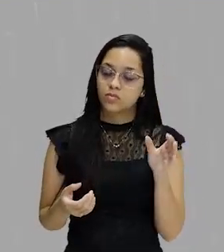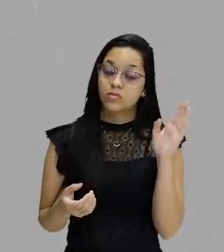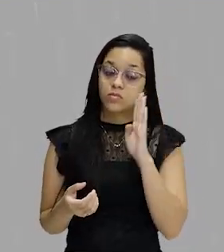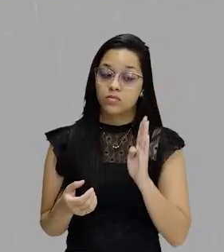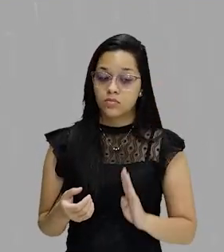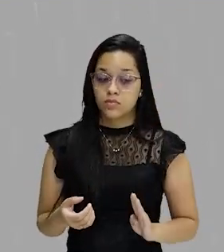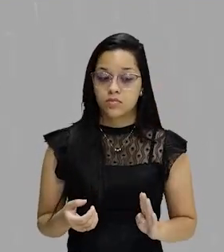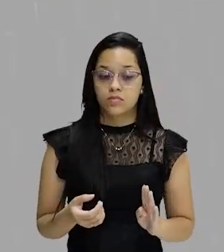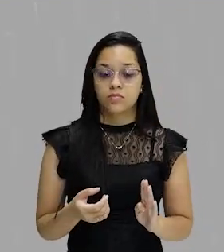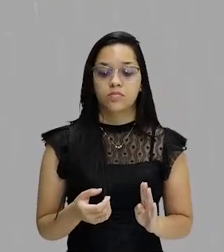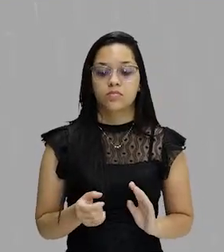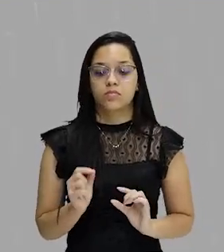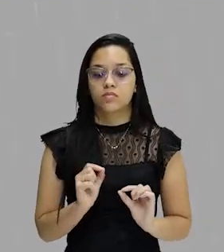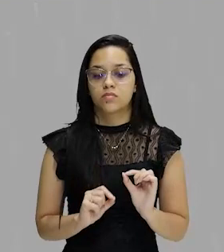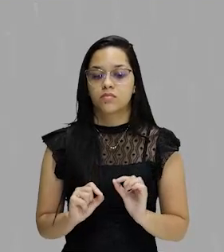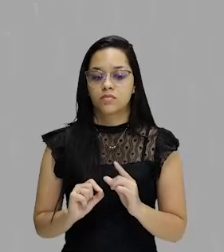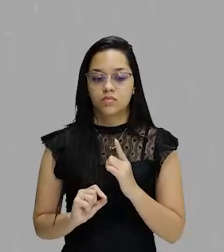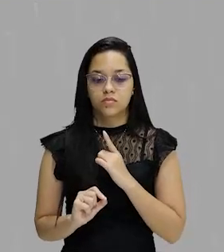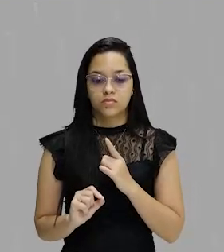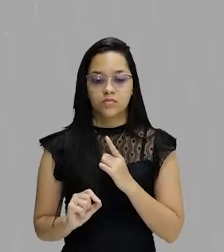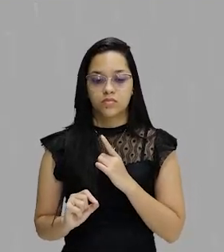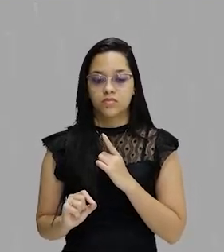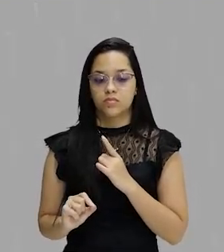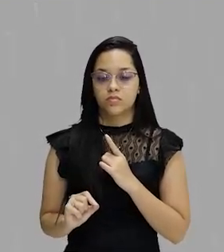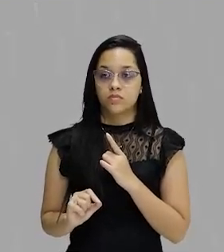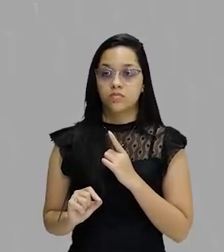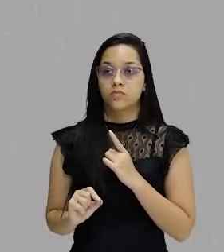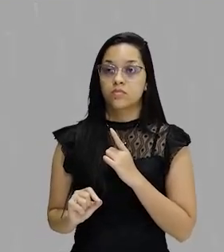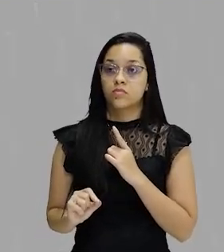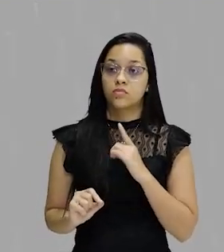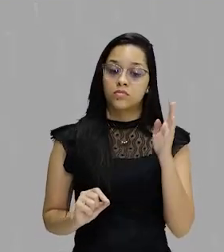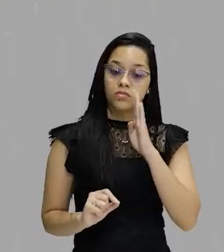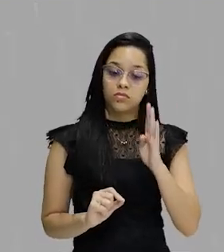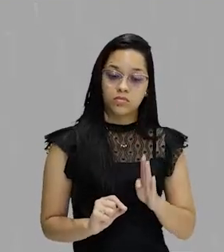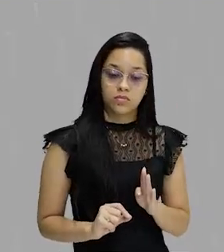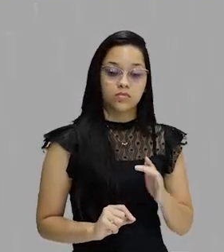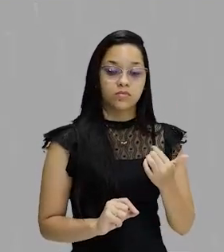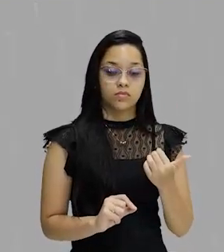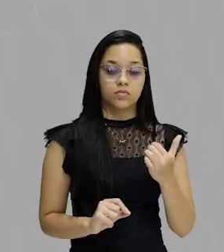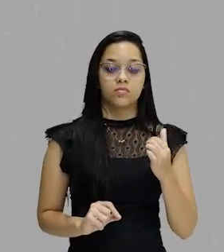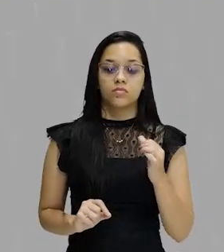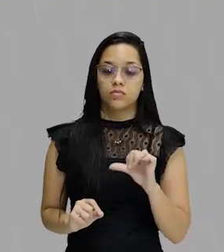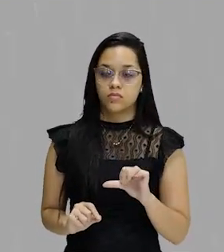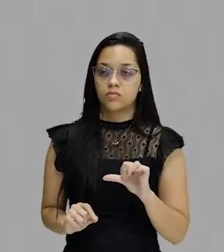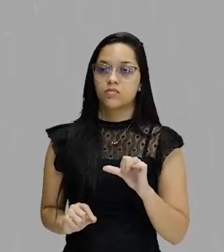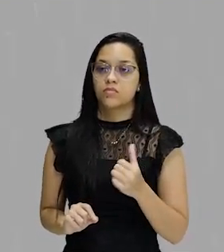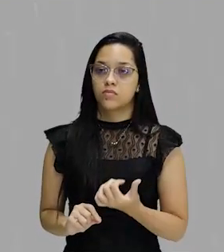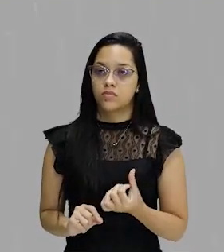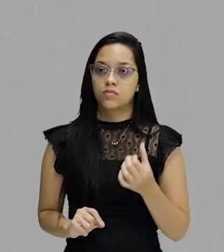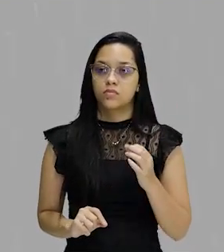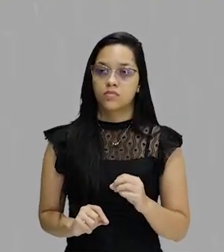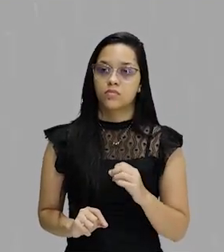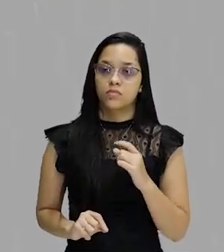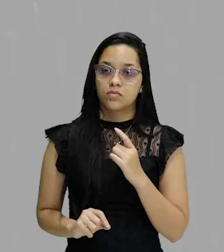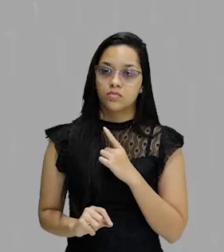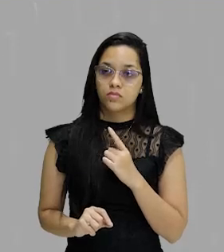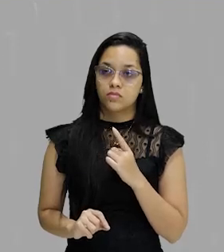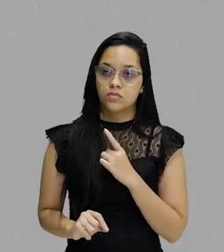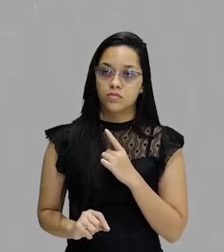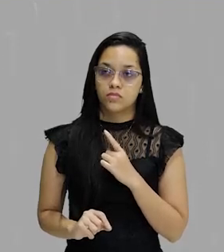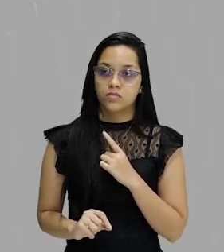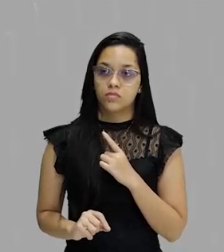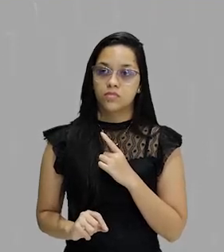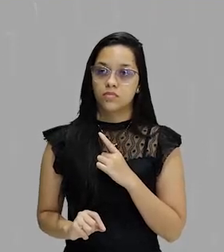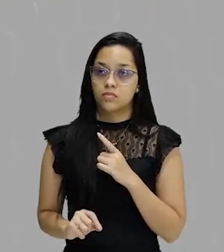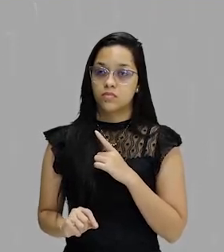nacional. Ou seja, a produção cultural nacional, na década de 60, ela era uma produção cultural que ela estava ali,